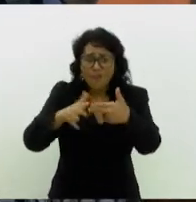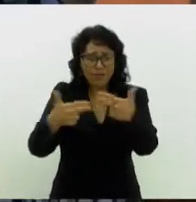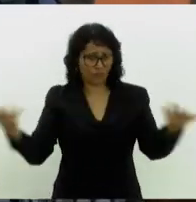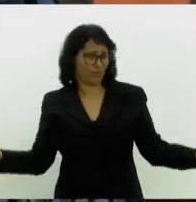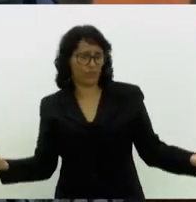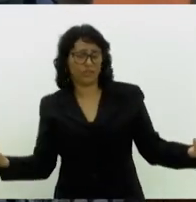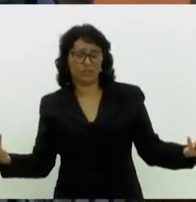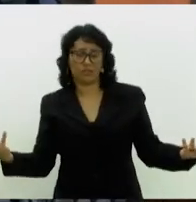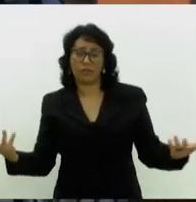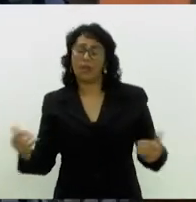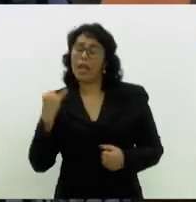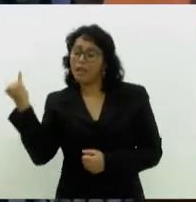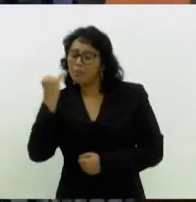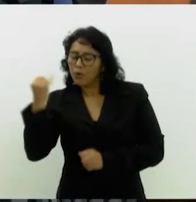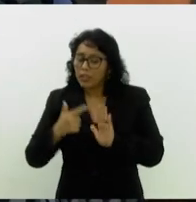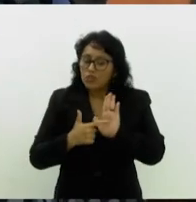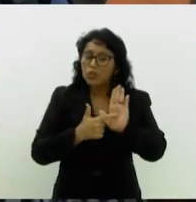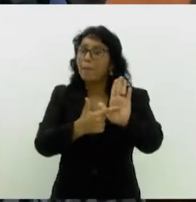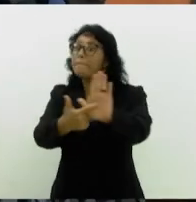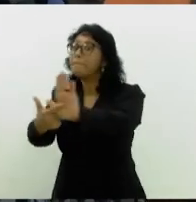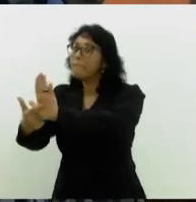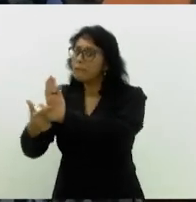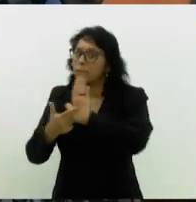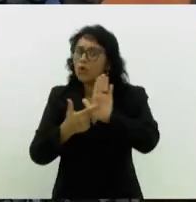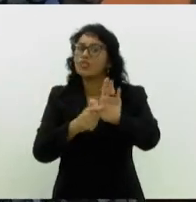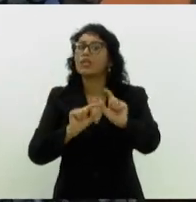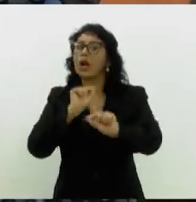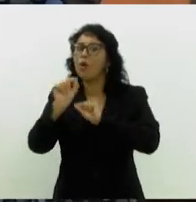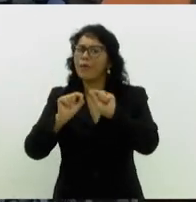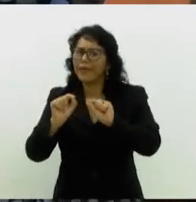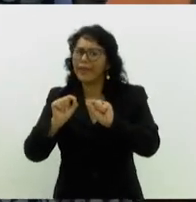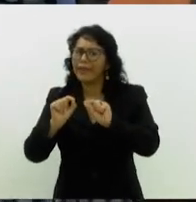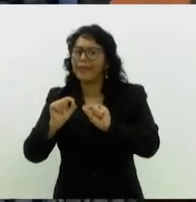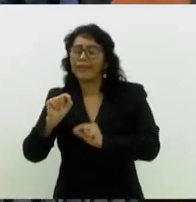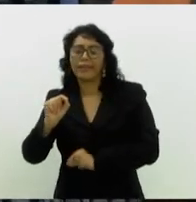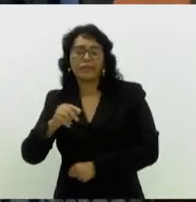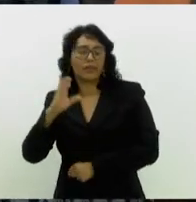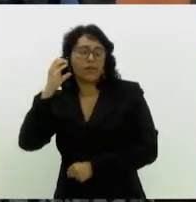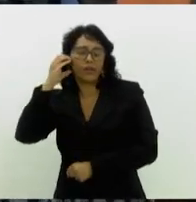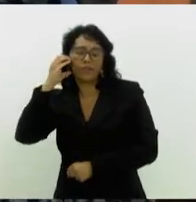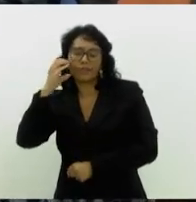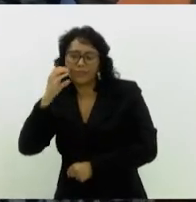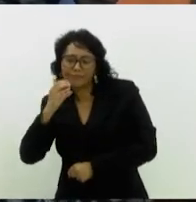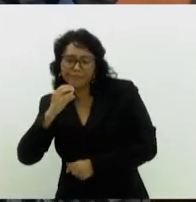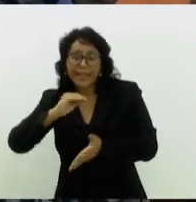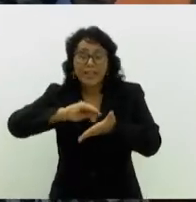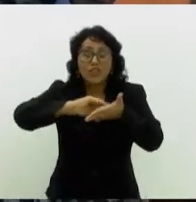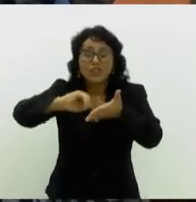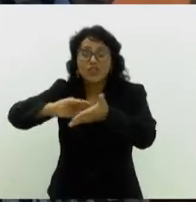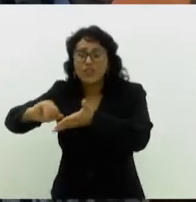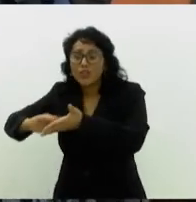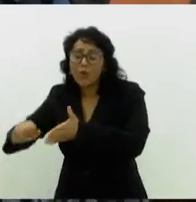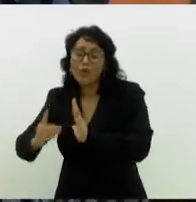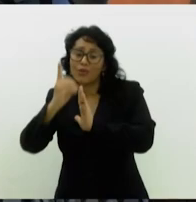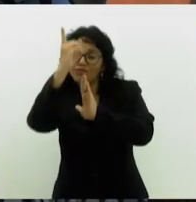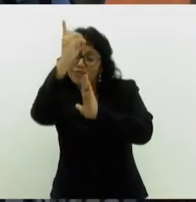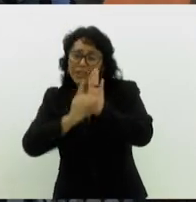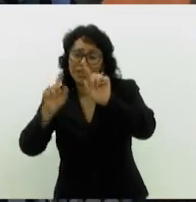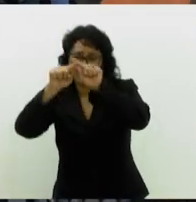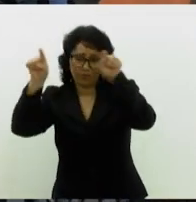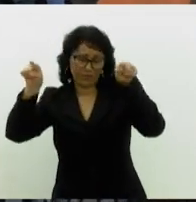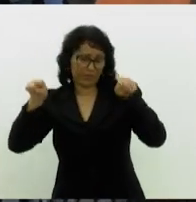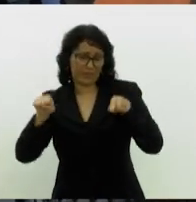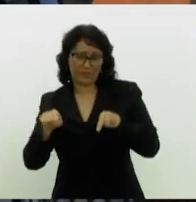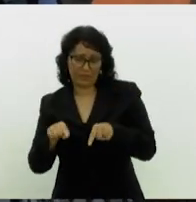destacar que não tem essa de que descumpriu que seguiu o calendário descumpre o regime de recuperação fiscal se